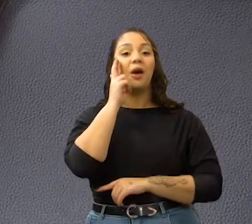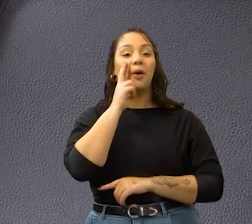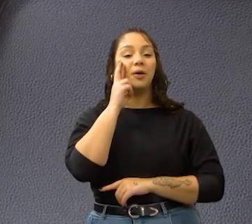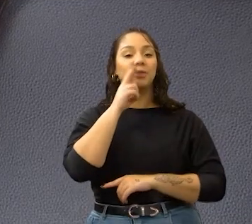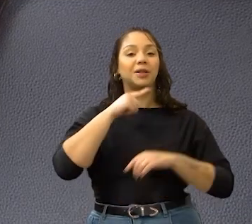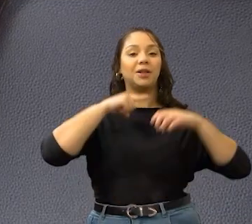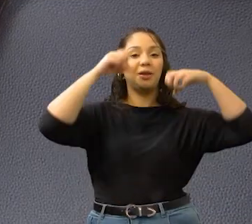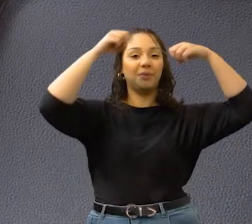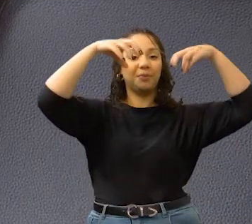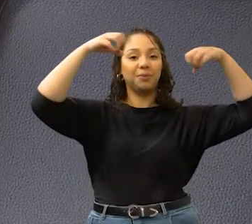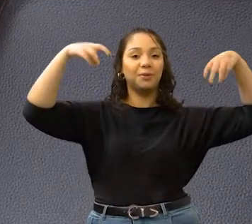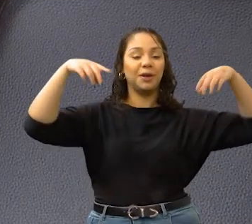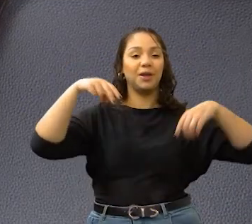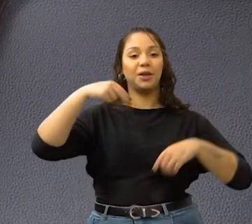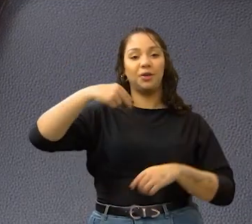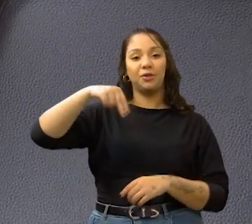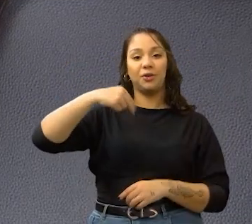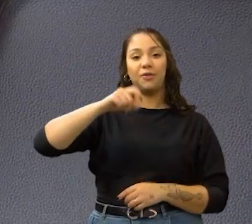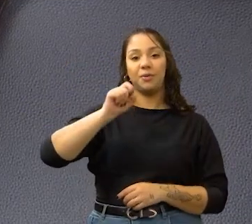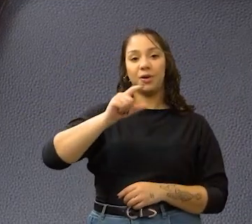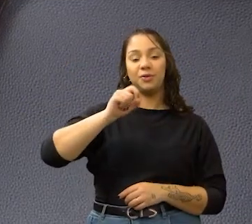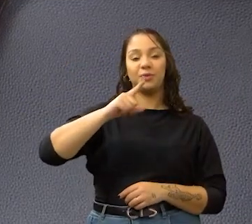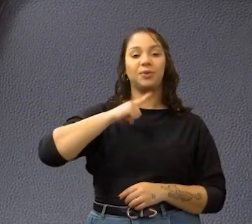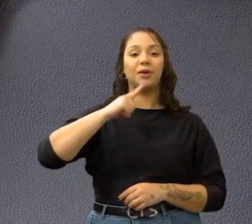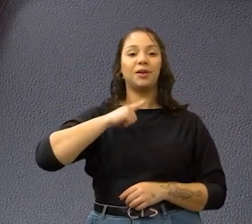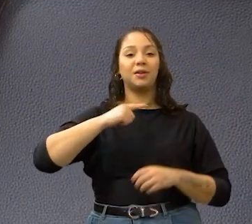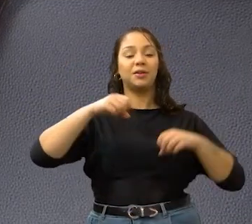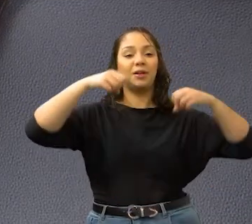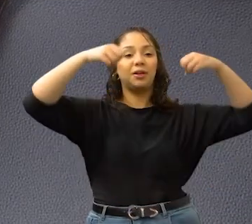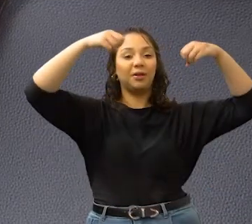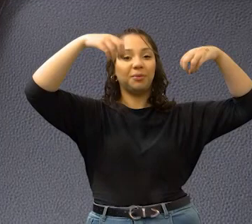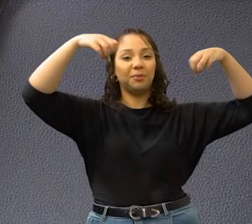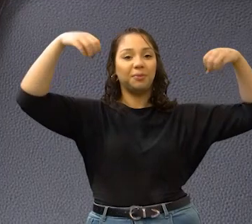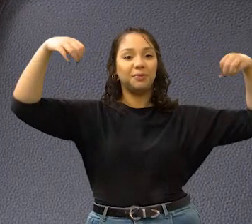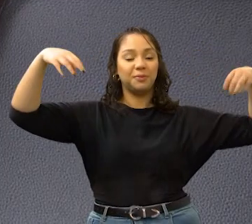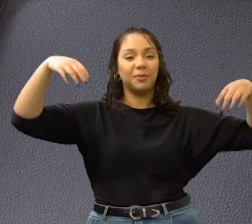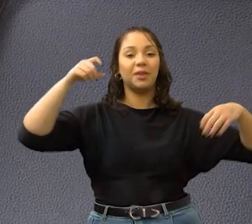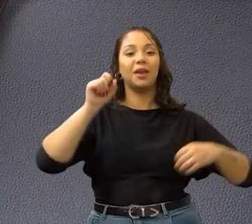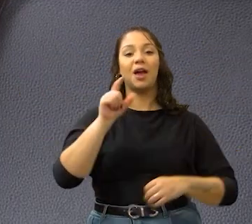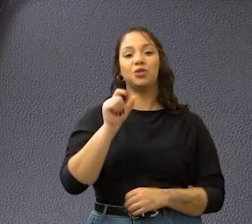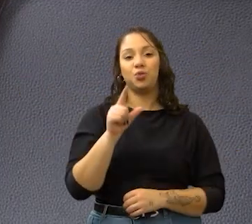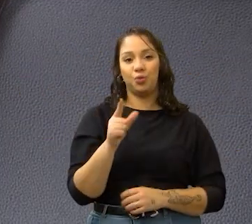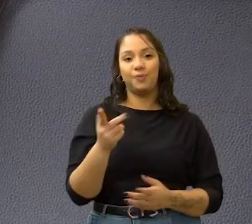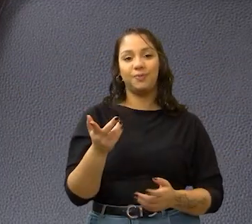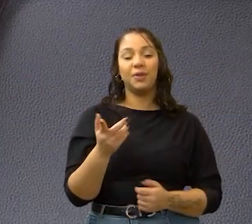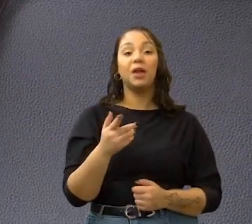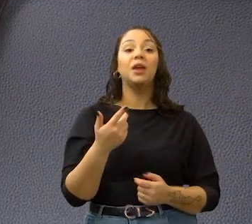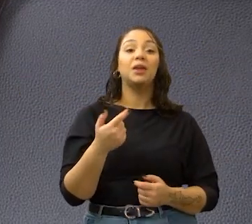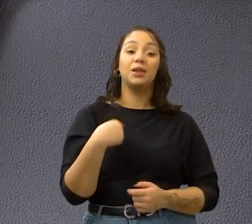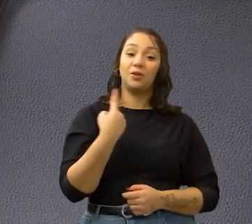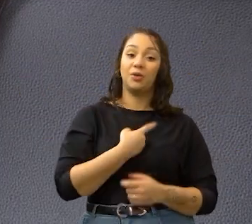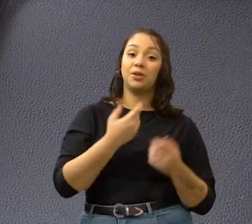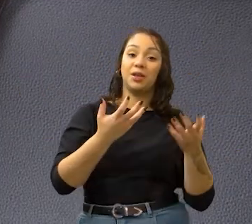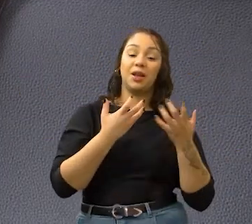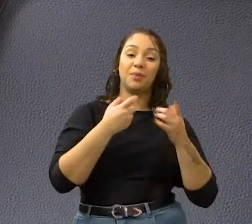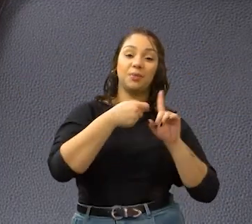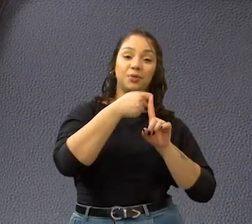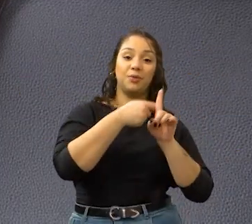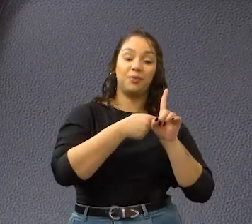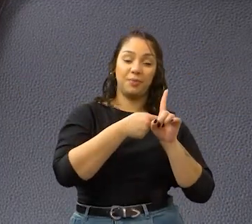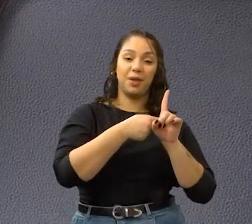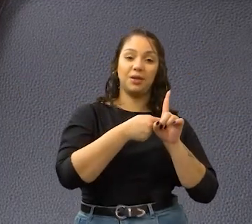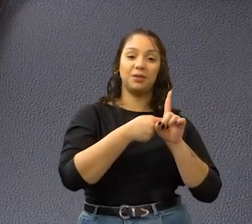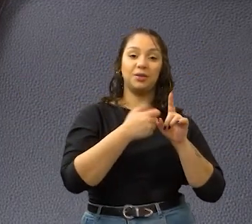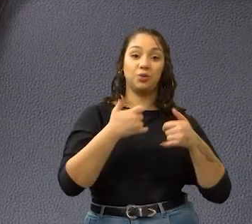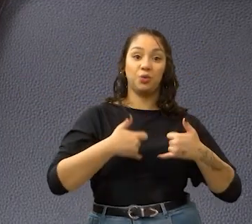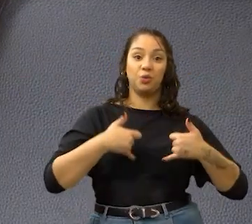ficam iluminados em rosa, e em novembro azul a gente tem os equipamentos iluminados de azul. Então a nossa proposta é que esse mês do orgulho a